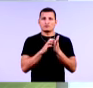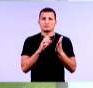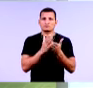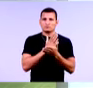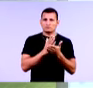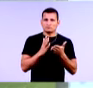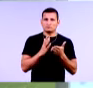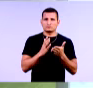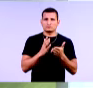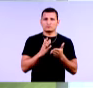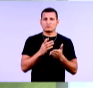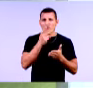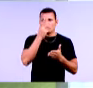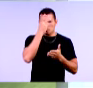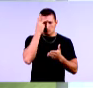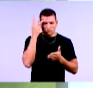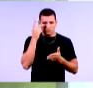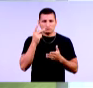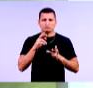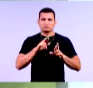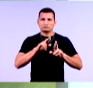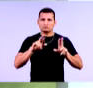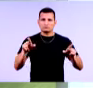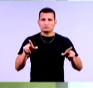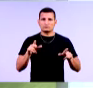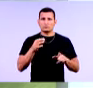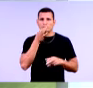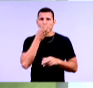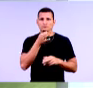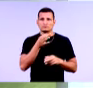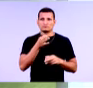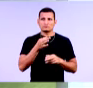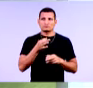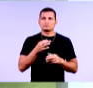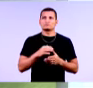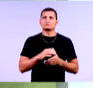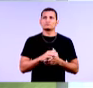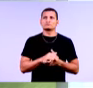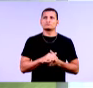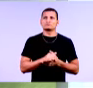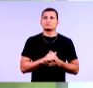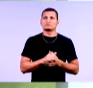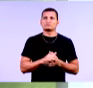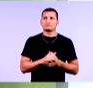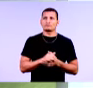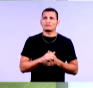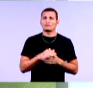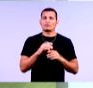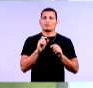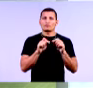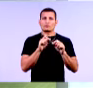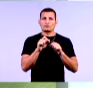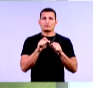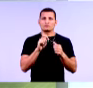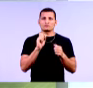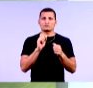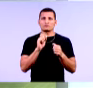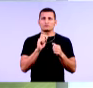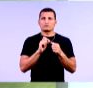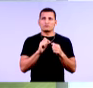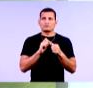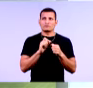uma pessoa vai definir e outra não, e assim por diante. A grande questão é que o que faz eu definir, o